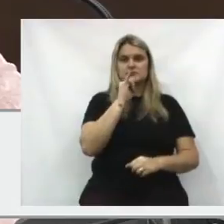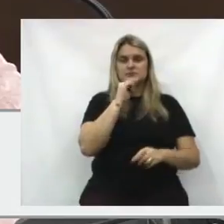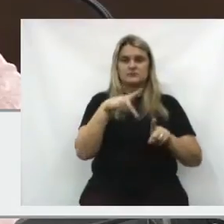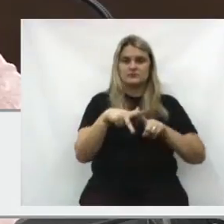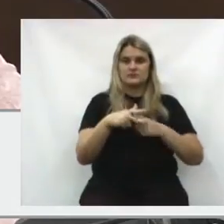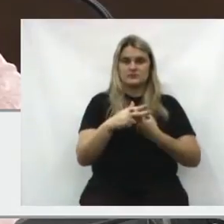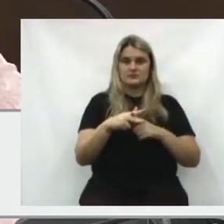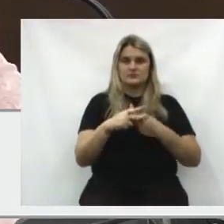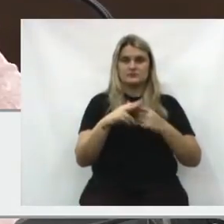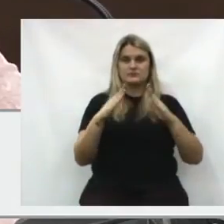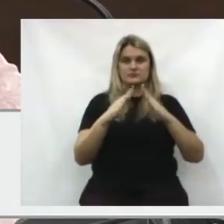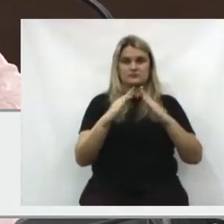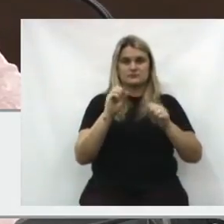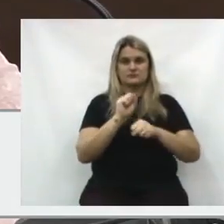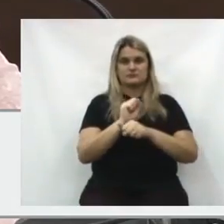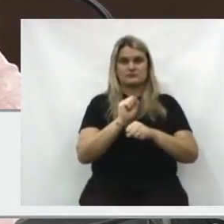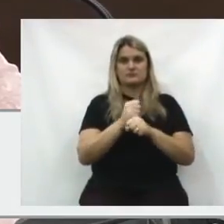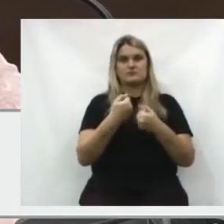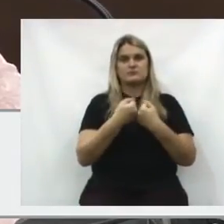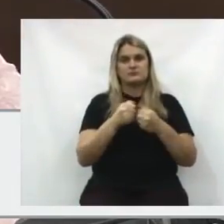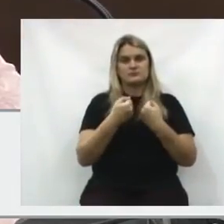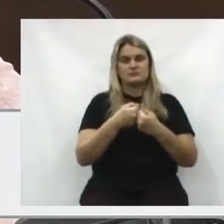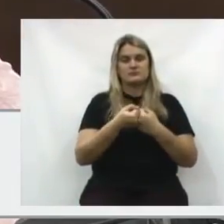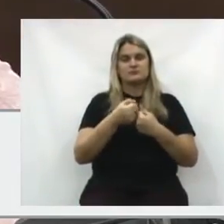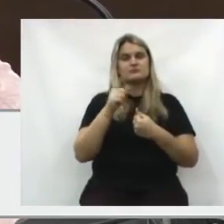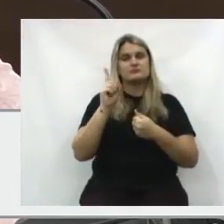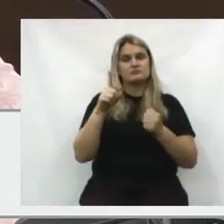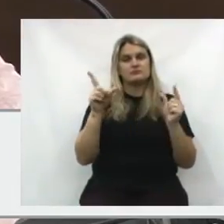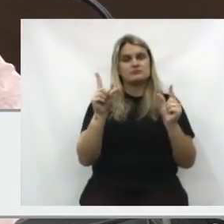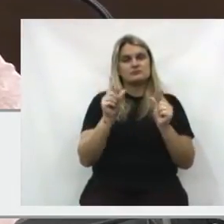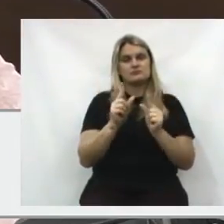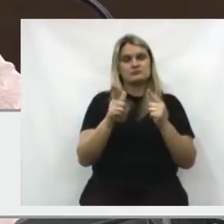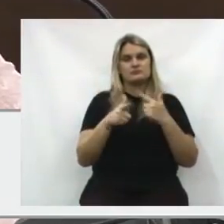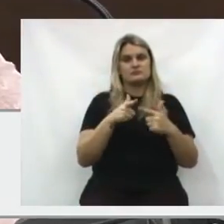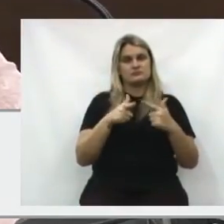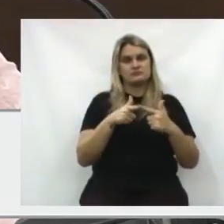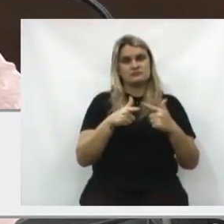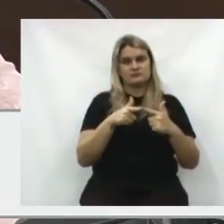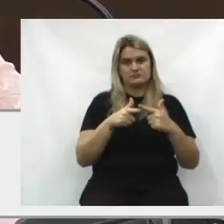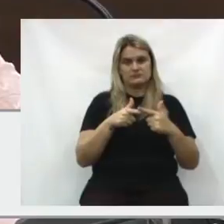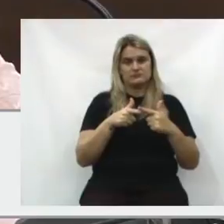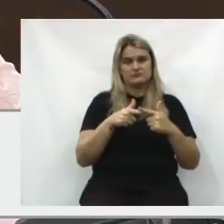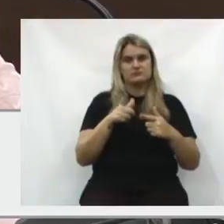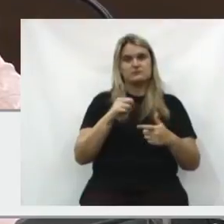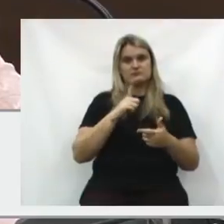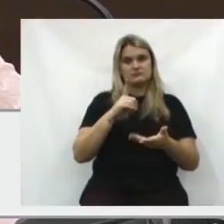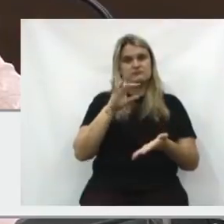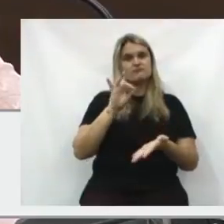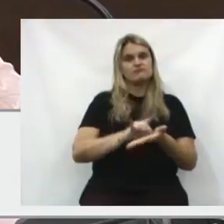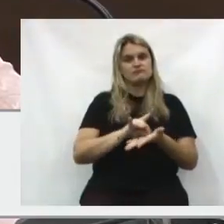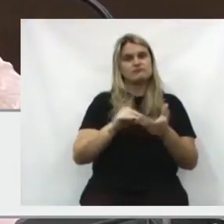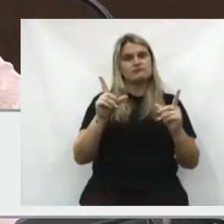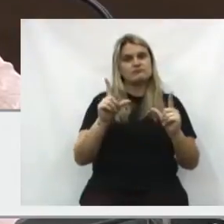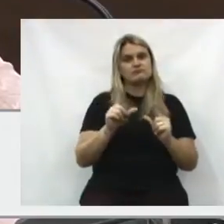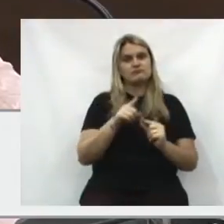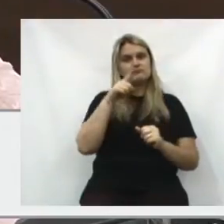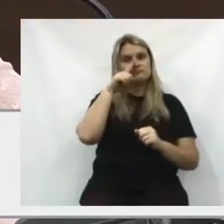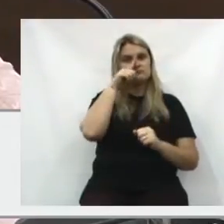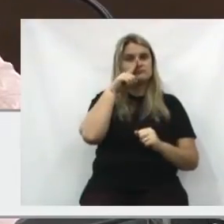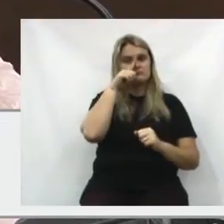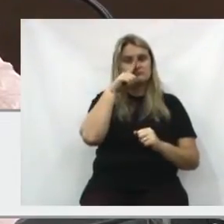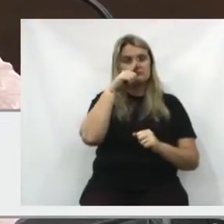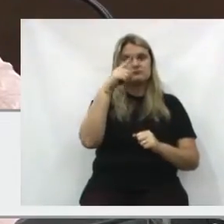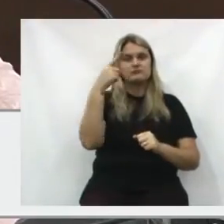a exemplo do conserto de tal ponto de ônibus, solucionando assim um problema, com